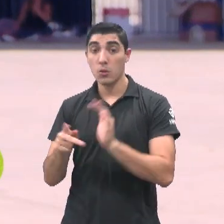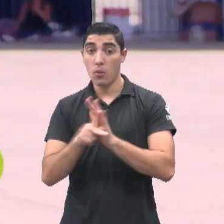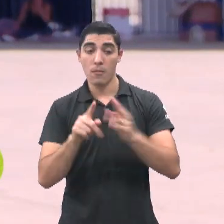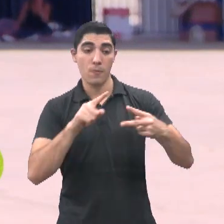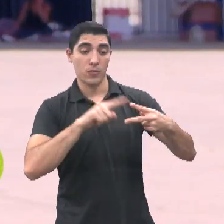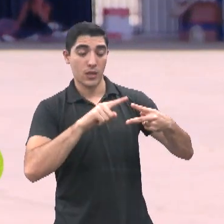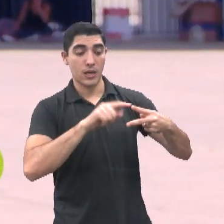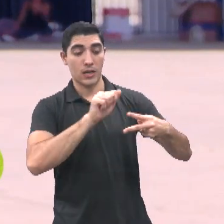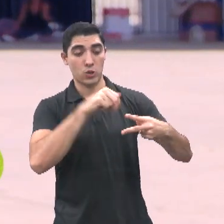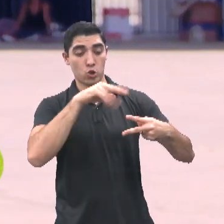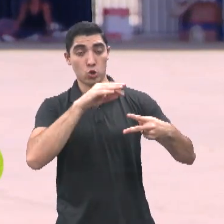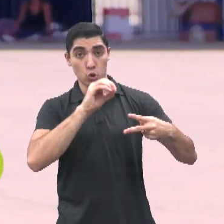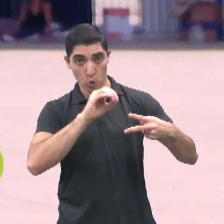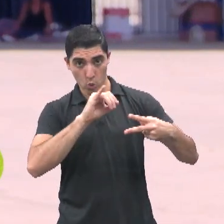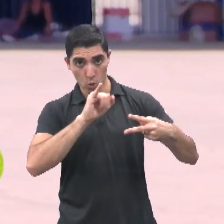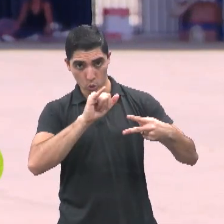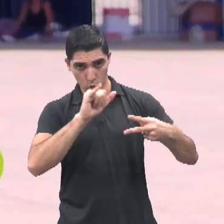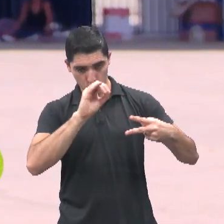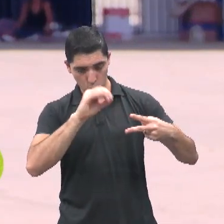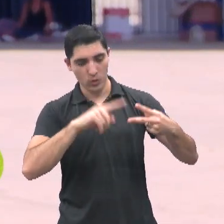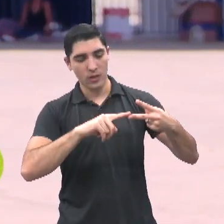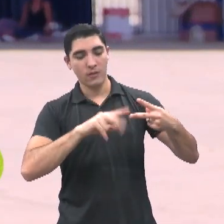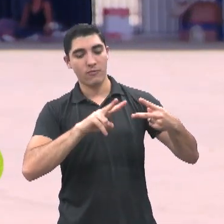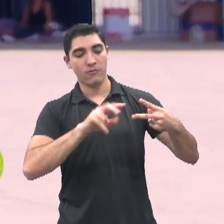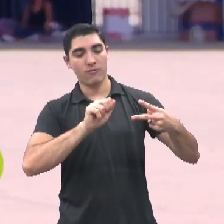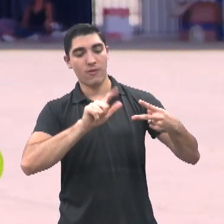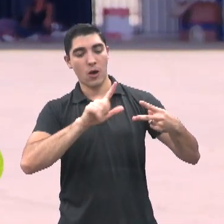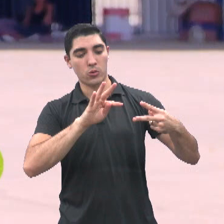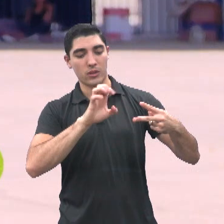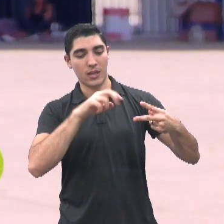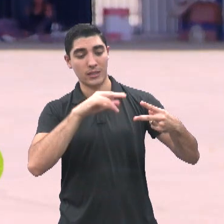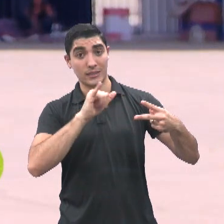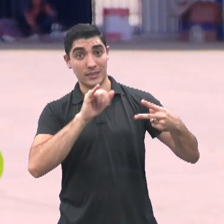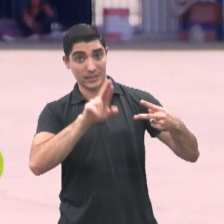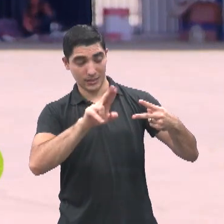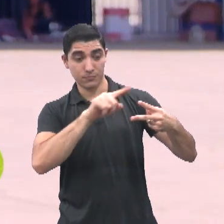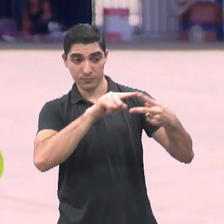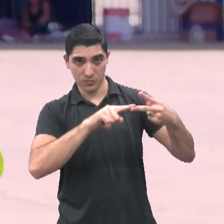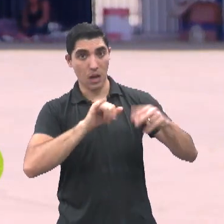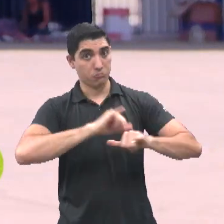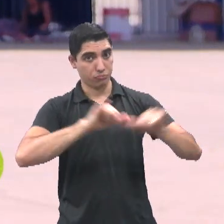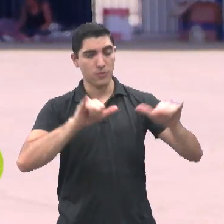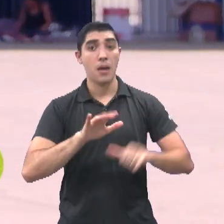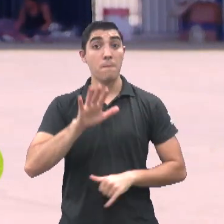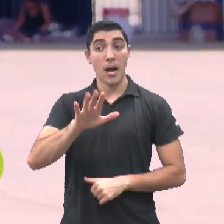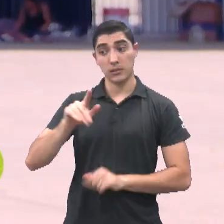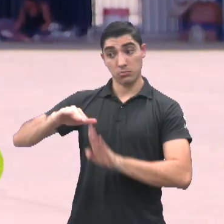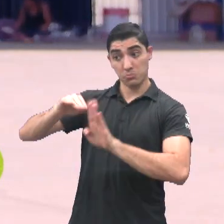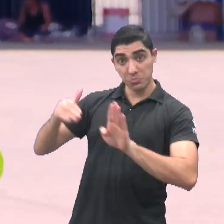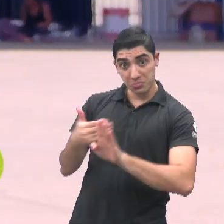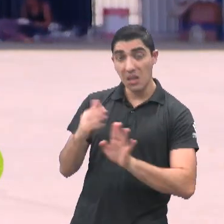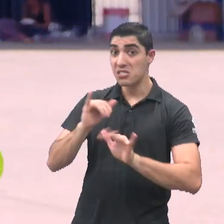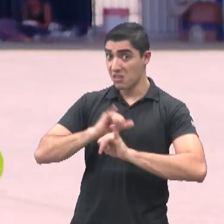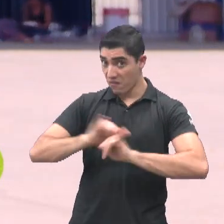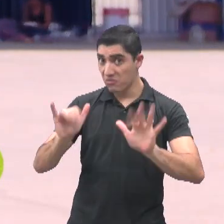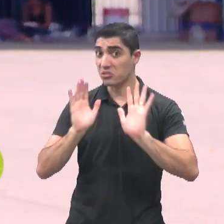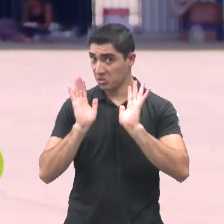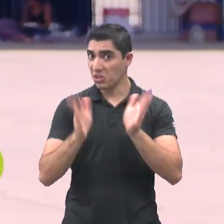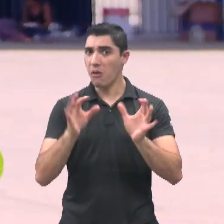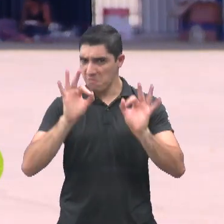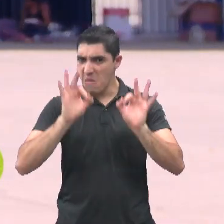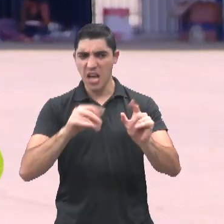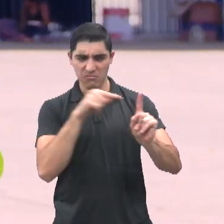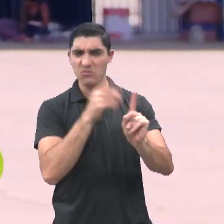vinda do Paulo Roberto dos Santos é dada como certa nos bastidores do São José. E até alguns valores surgiram. Vamos